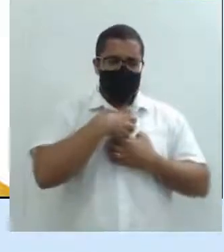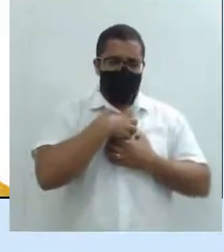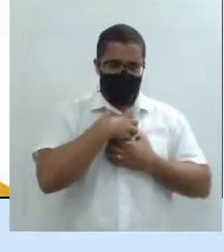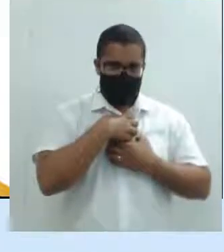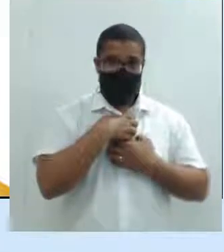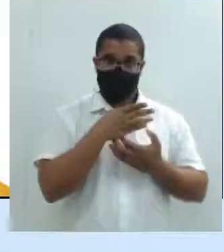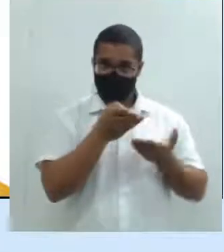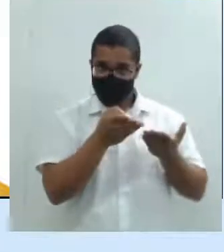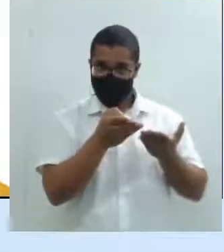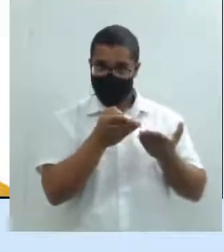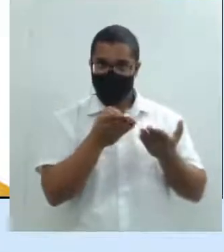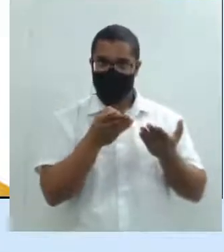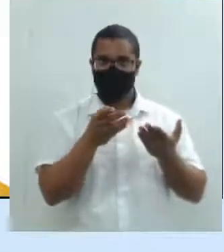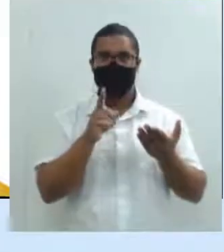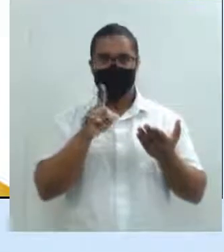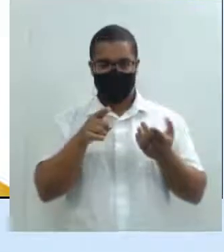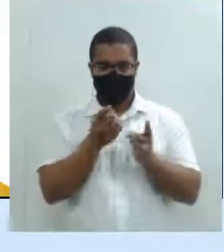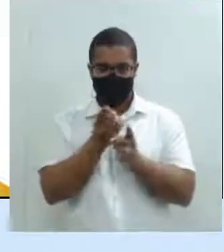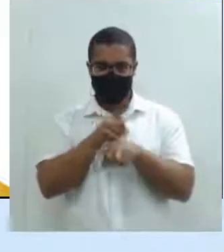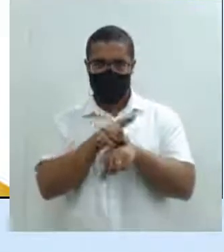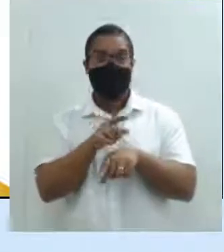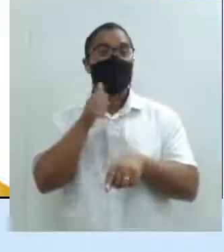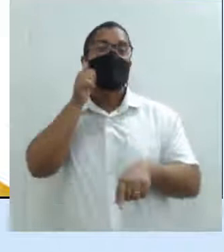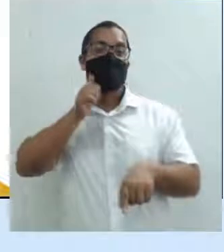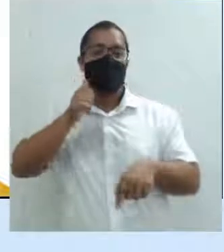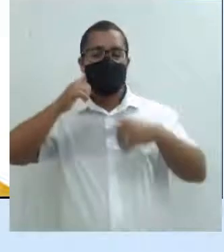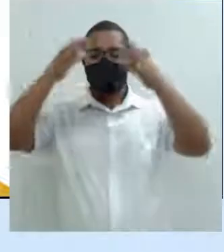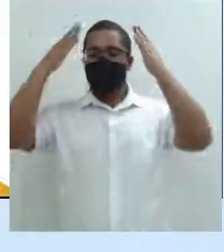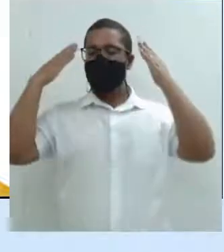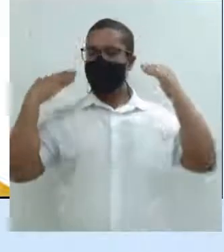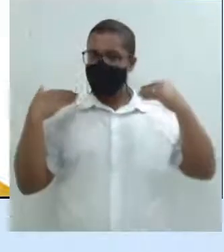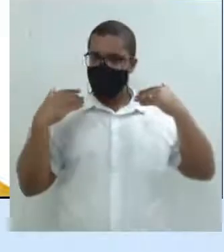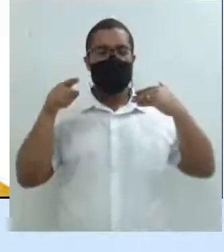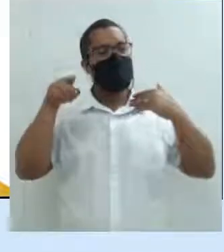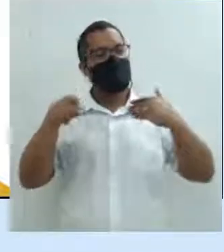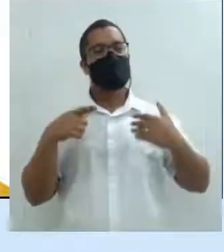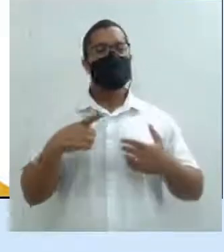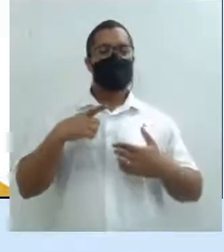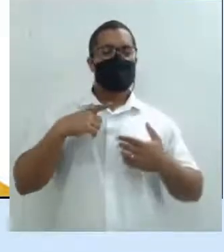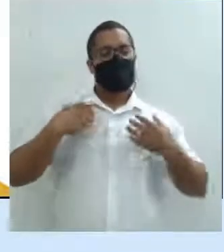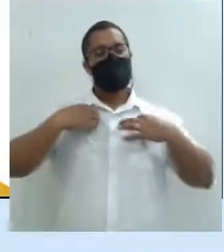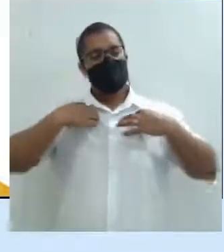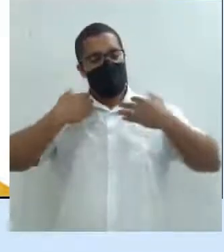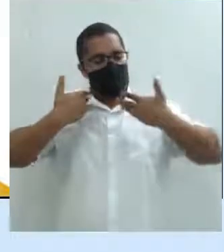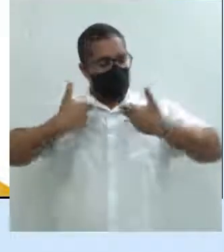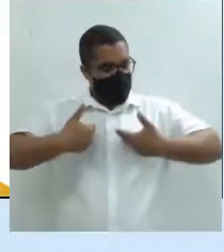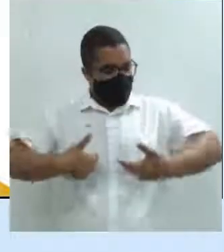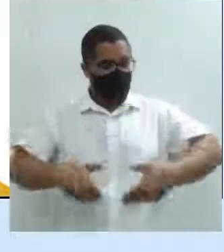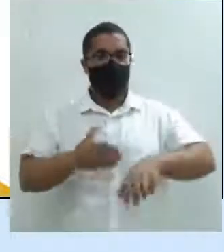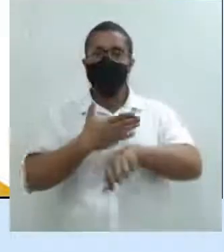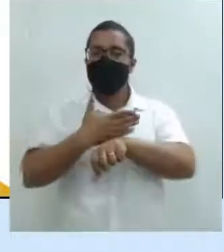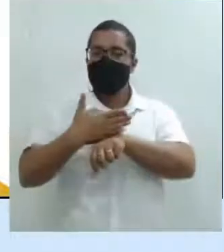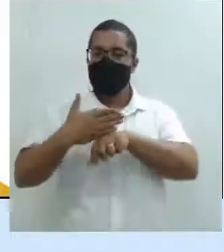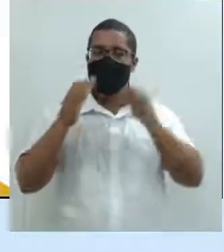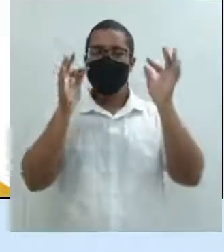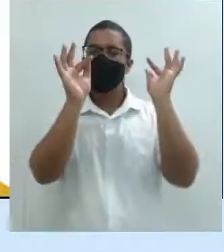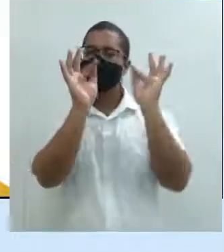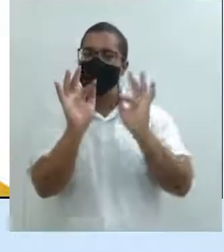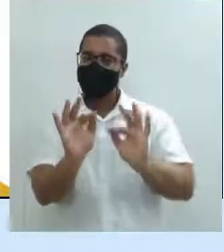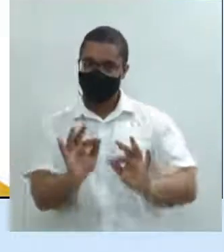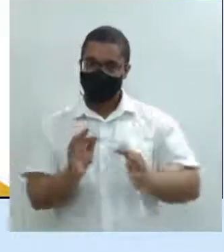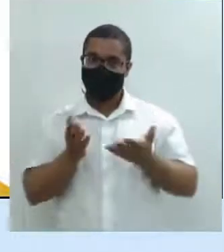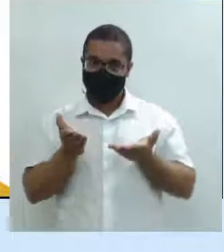uma oposição. Enquanto a noiva, segundo o meme, está usando uma cor que representa um